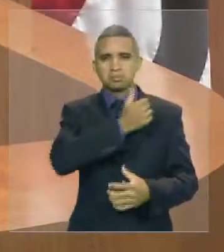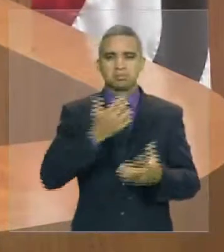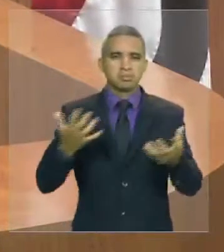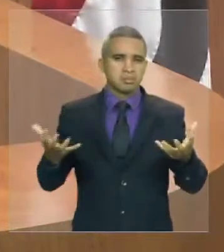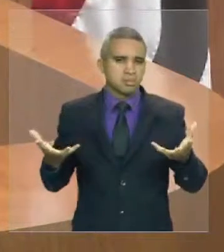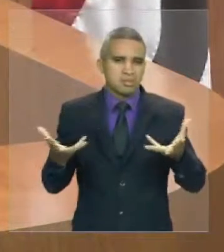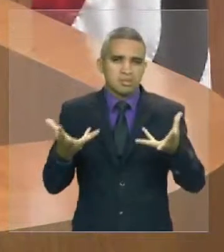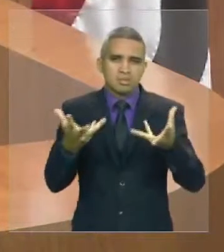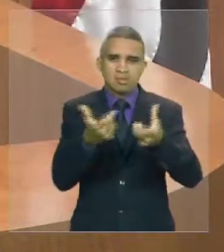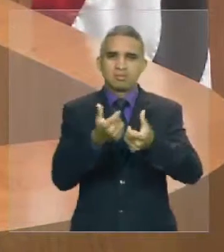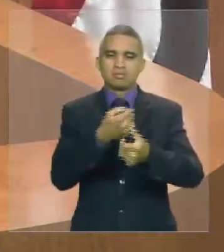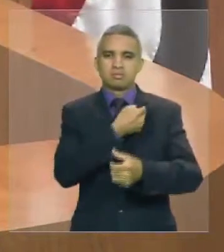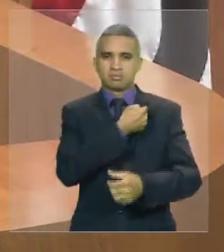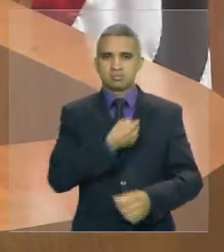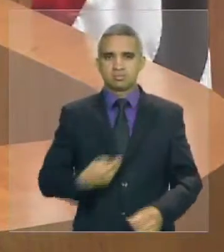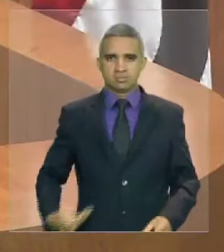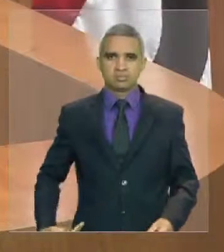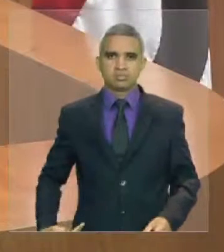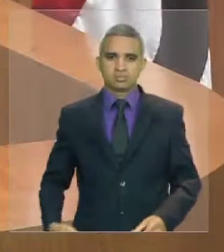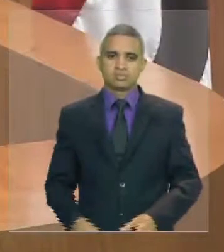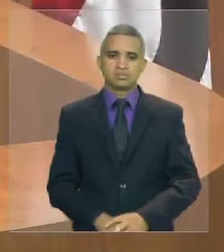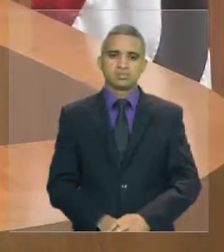o governador